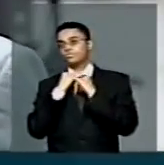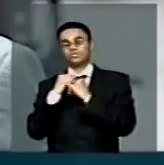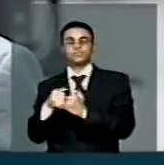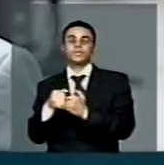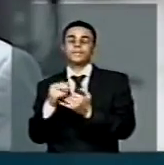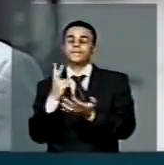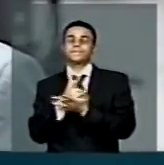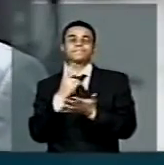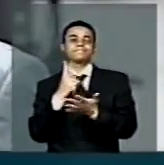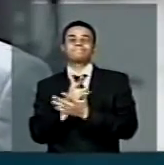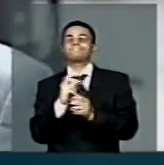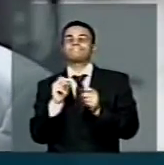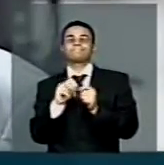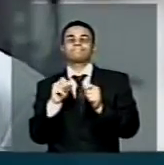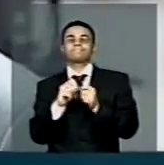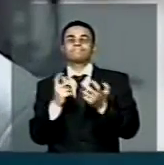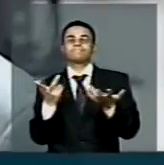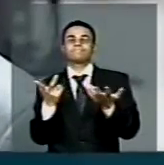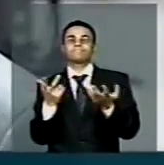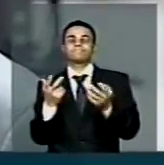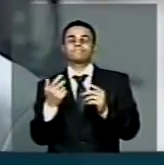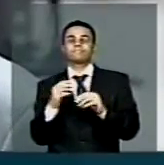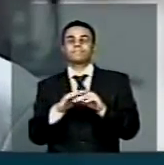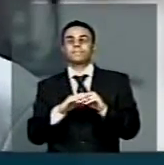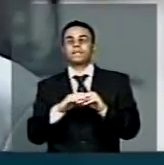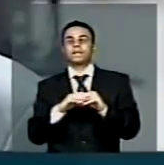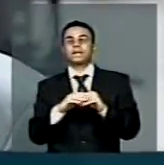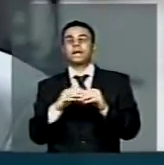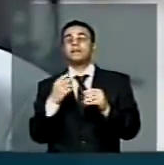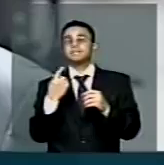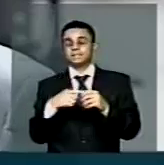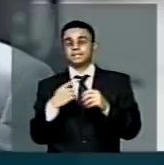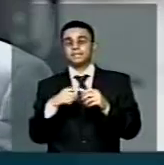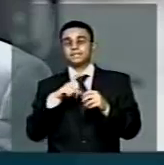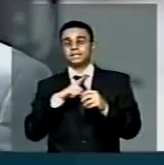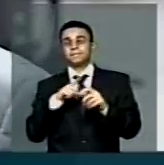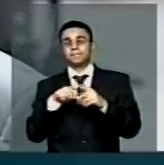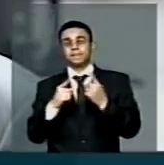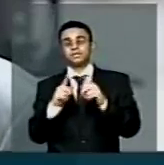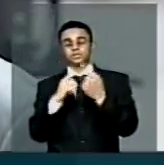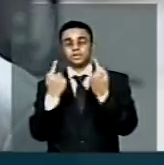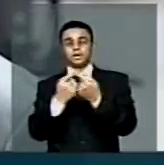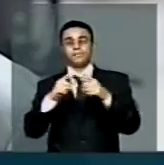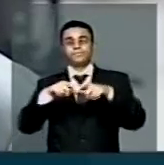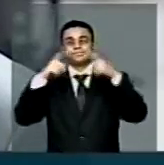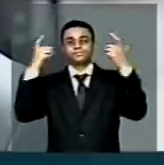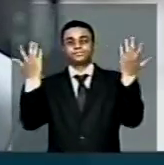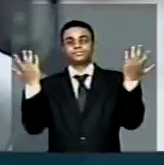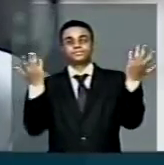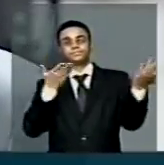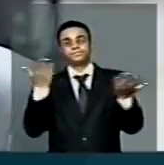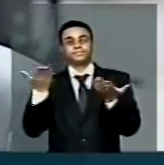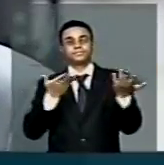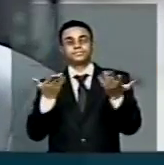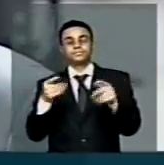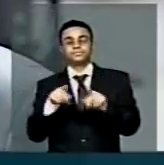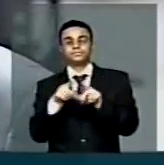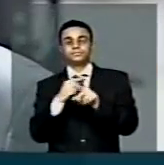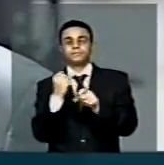da capacidade das cidades onde se encontram, obras superfaturadas,